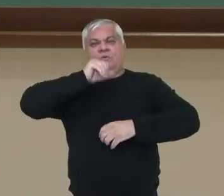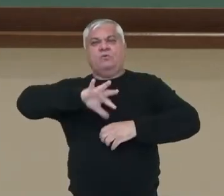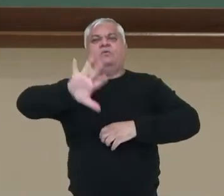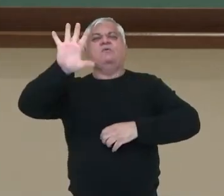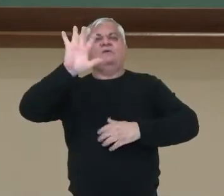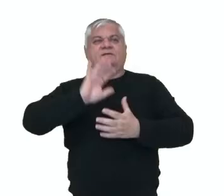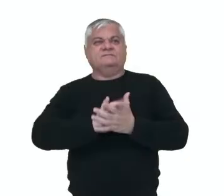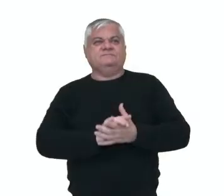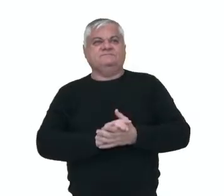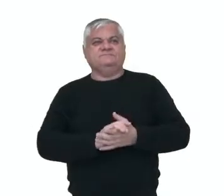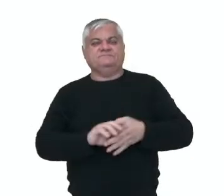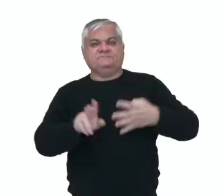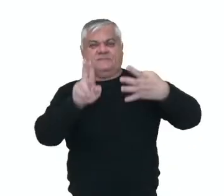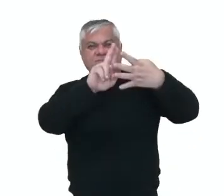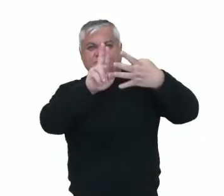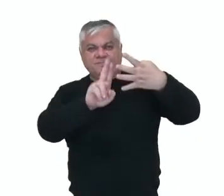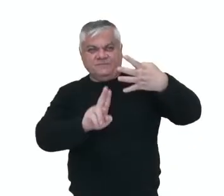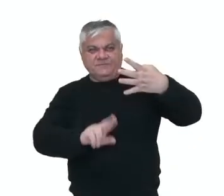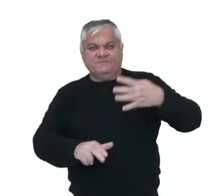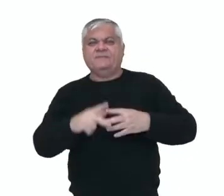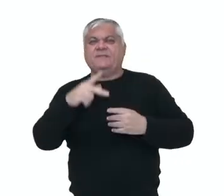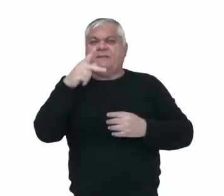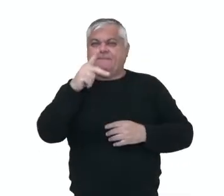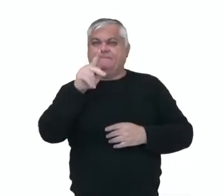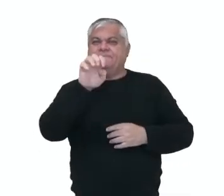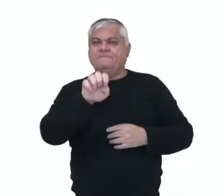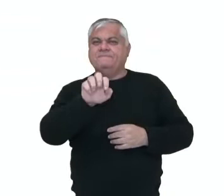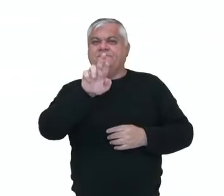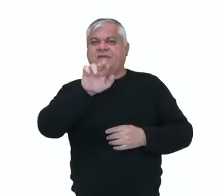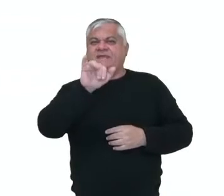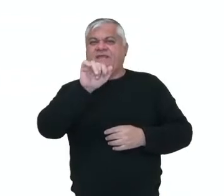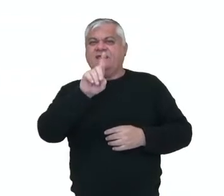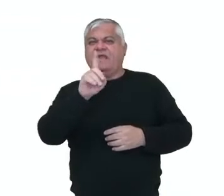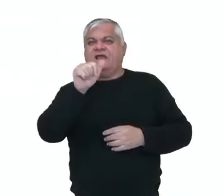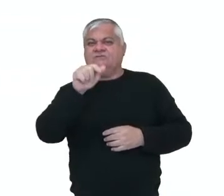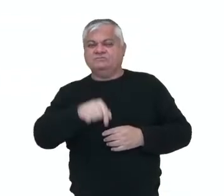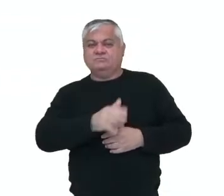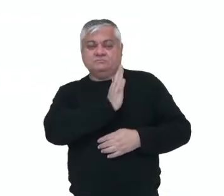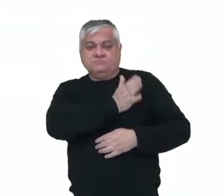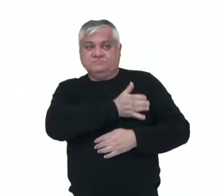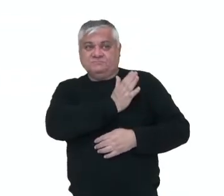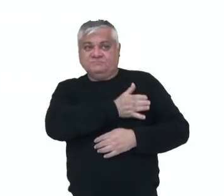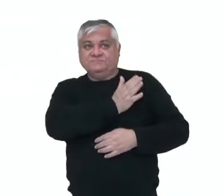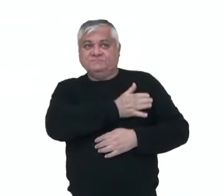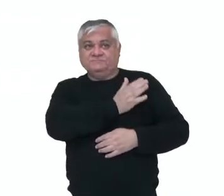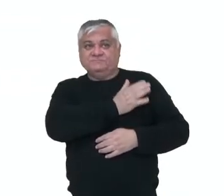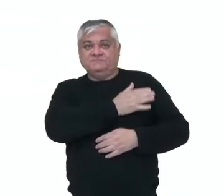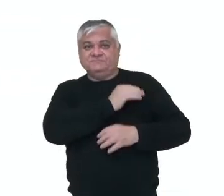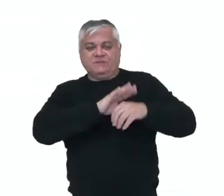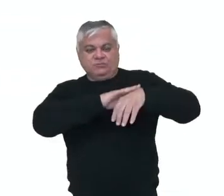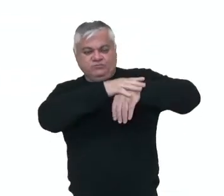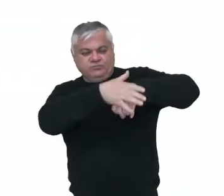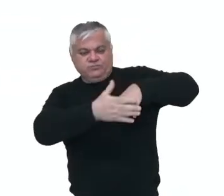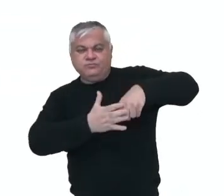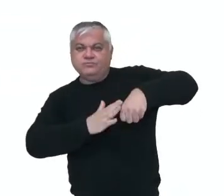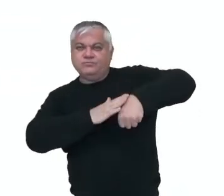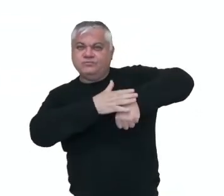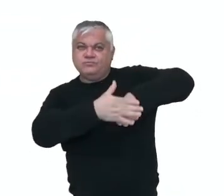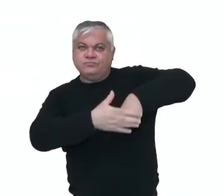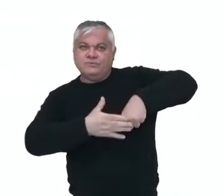na imagem, nós temos o pericárdio, que é, de fato, o coração, né? A parte exterior,